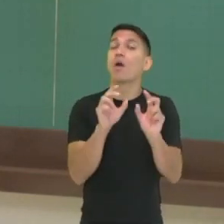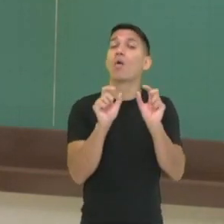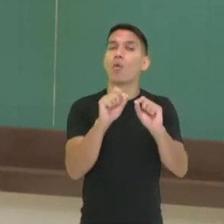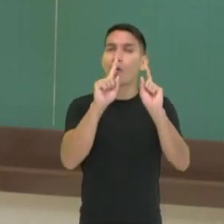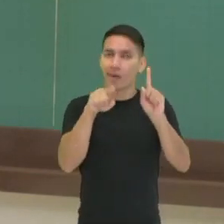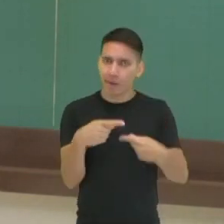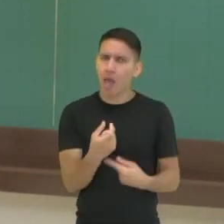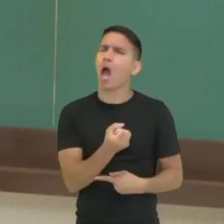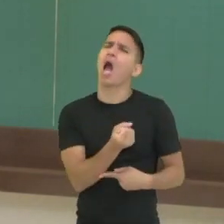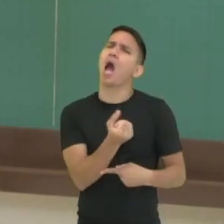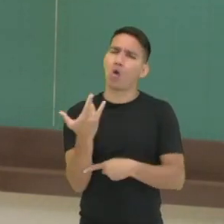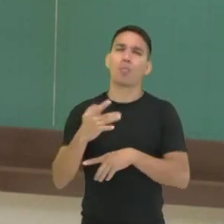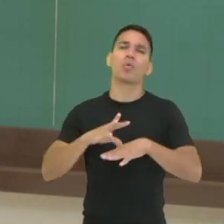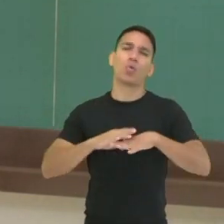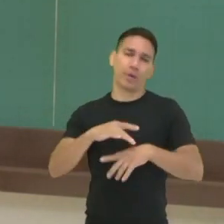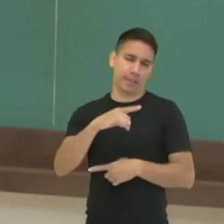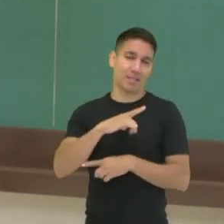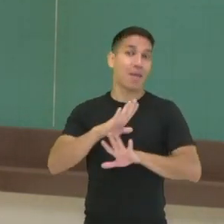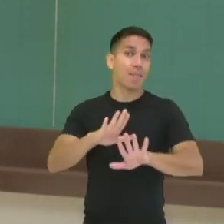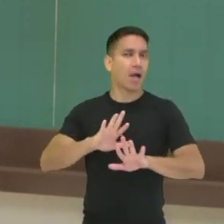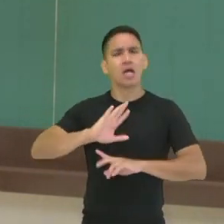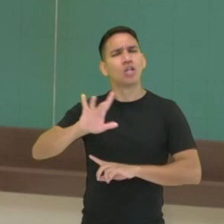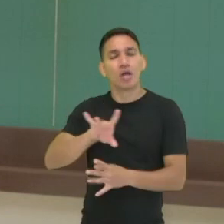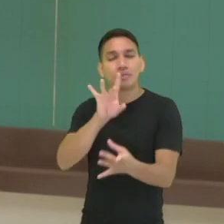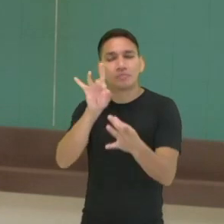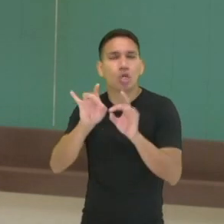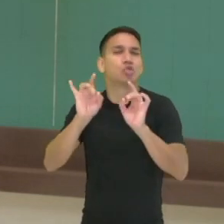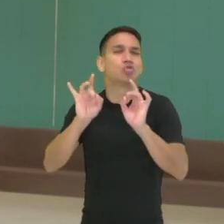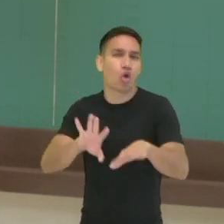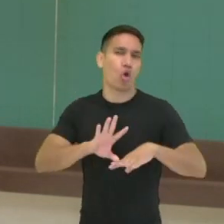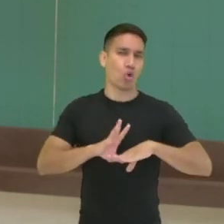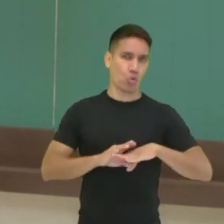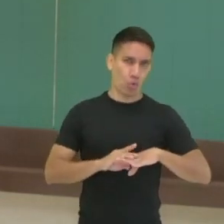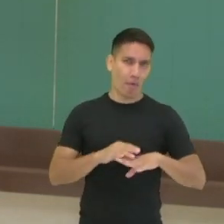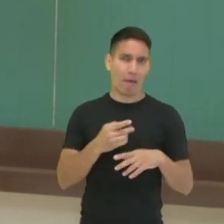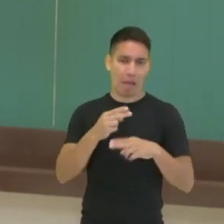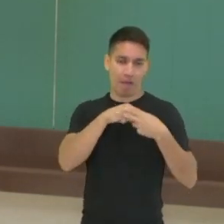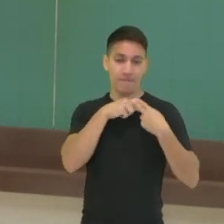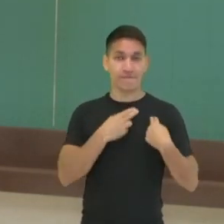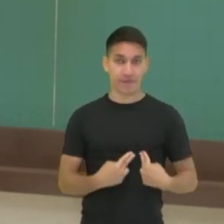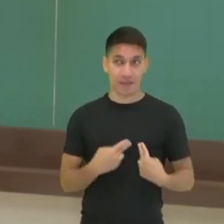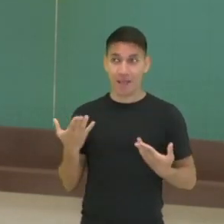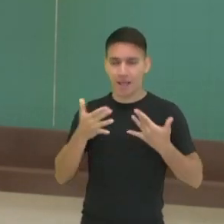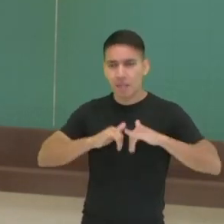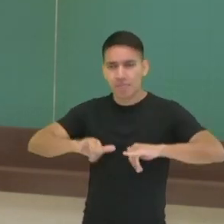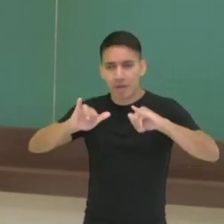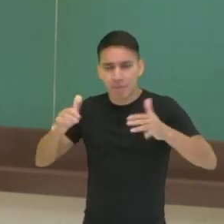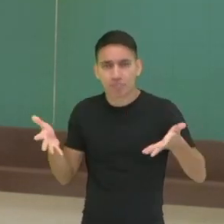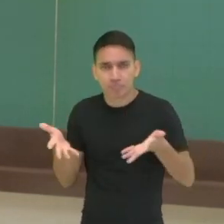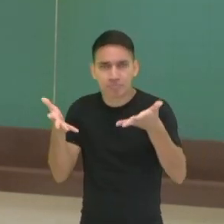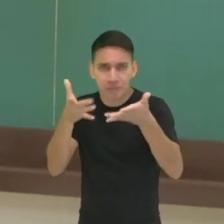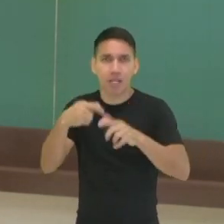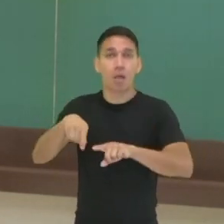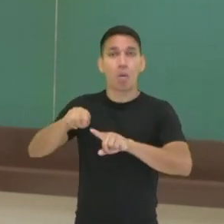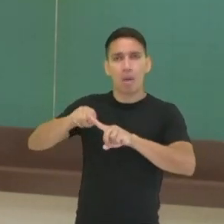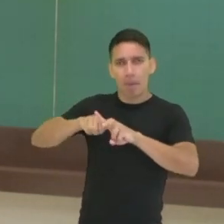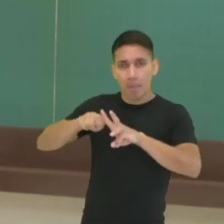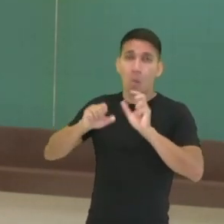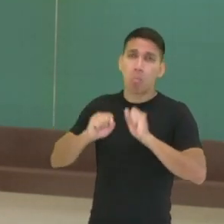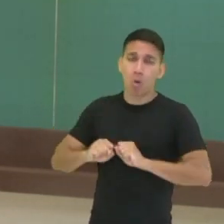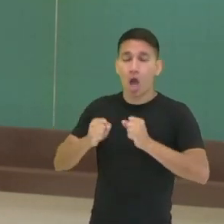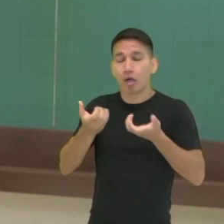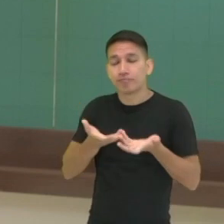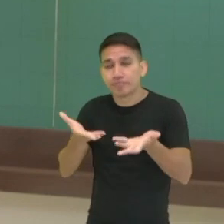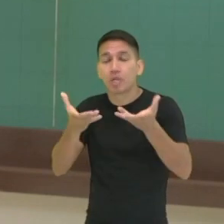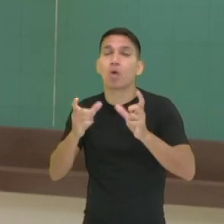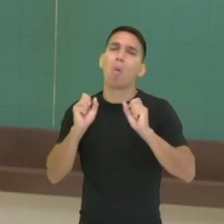a algumas doenças, mas não só doenças. Essas campanhas, esses meses, podem abordar.